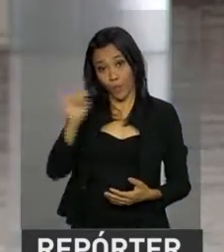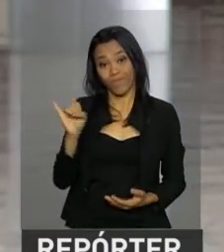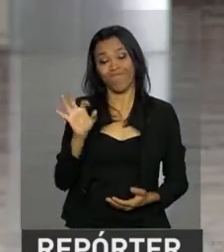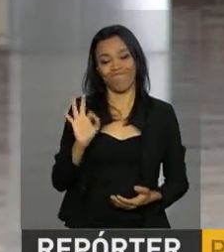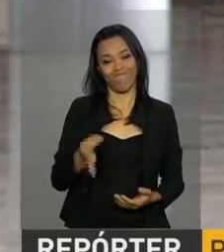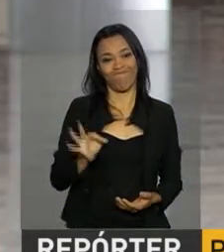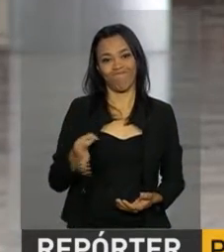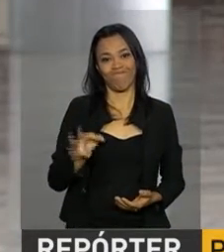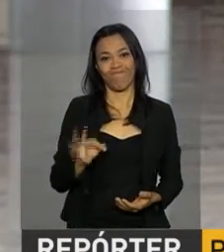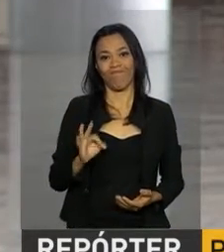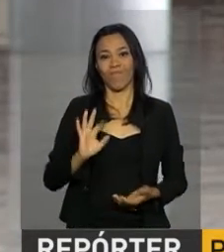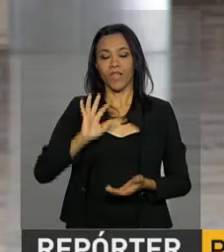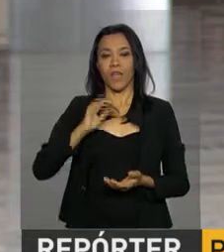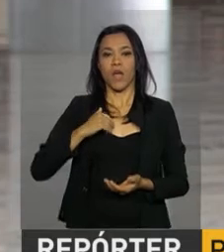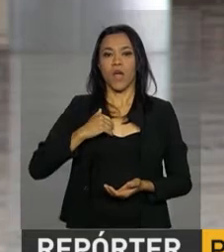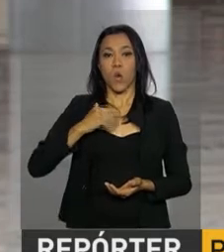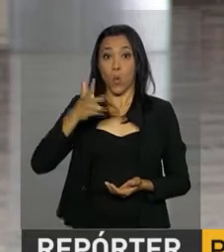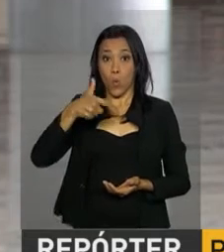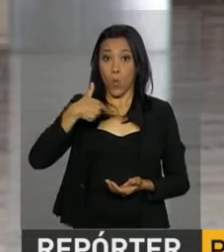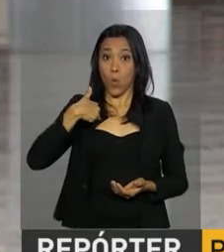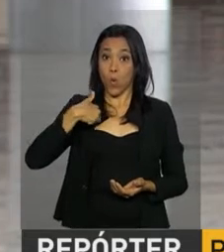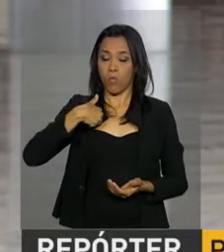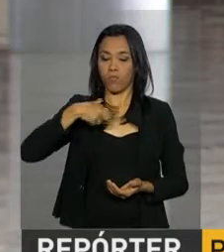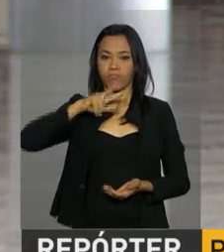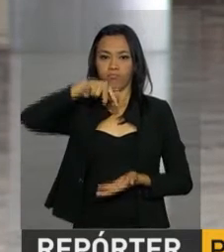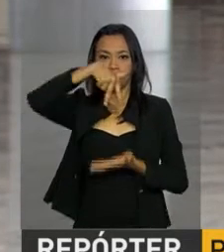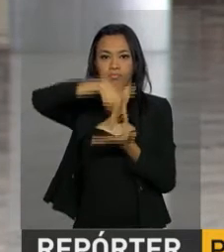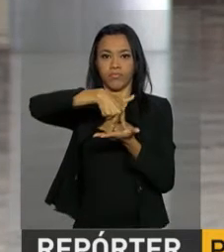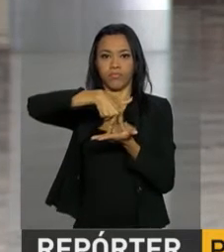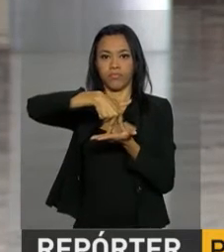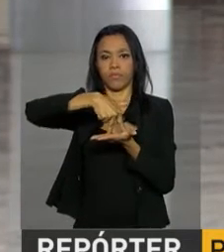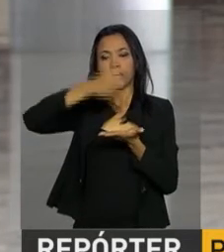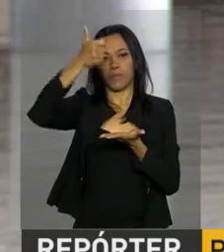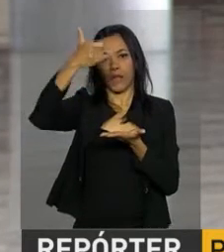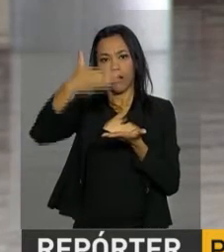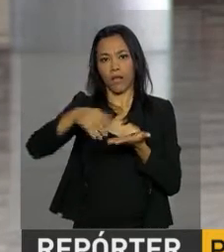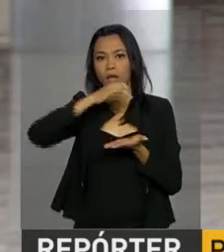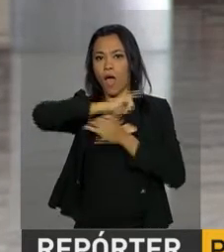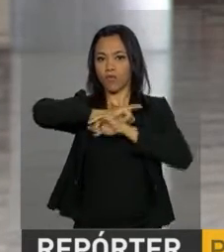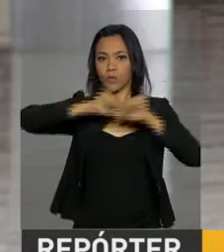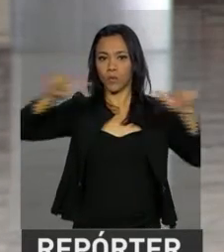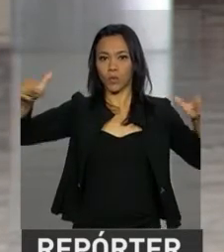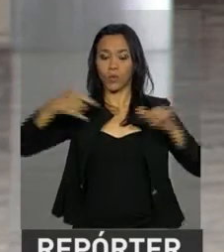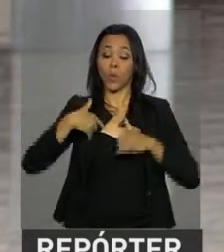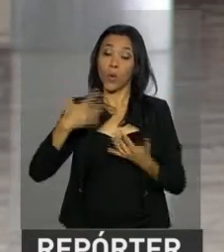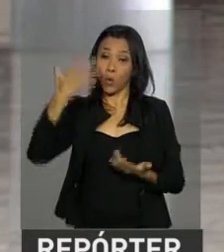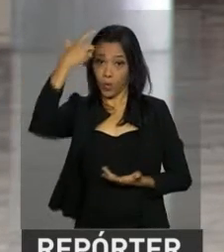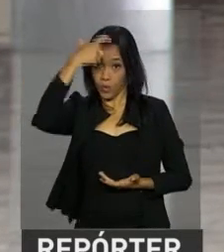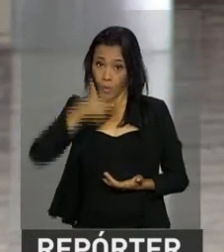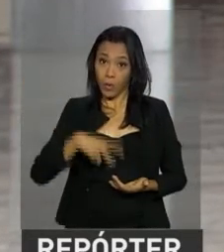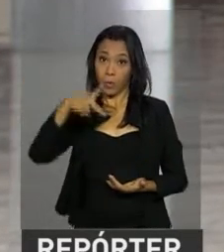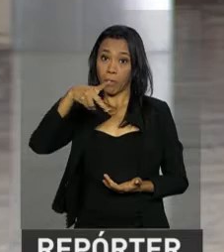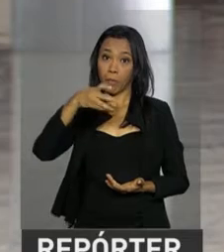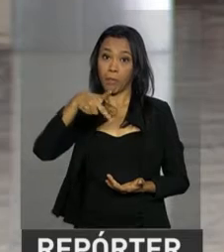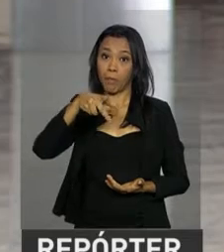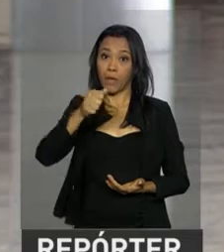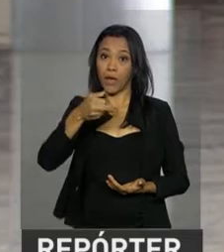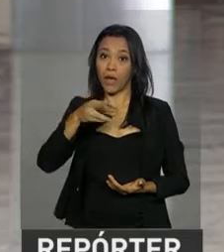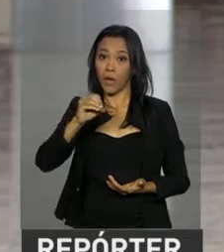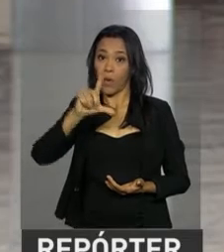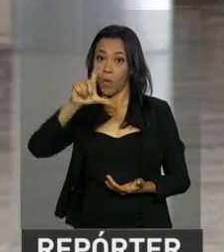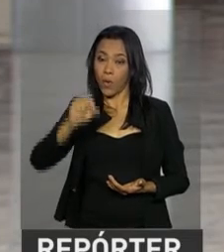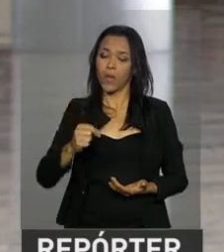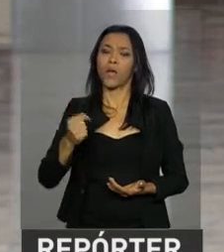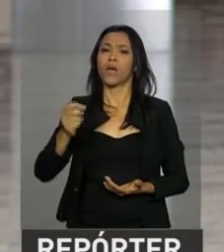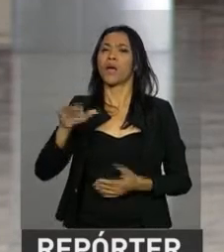Renata, segundo o pronunciamento feito pelo porta-voz Alexandre Parola, o presidente Michel Temer conversou duas vezes com o então